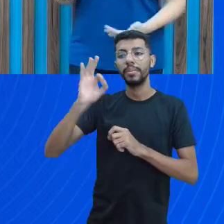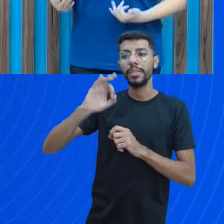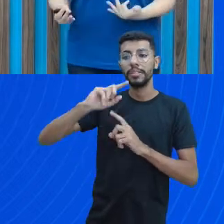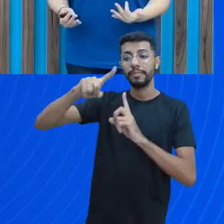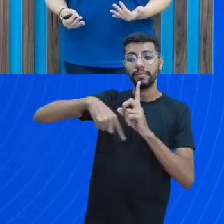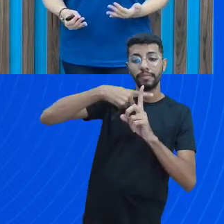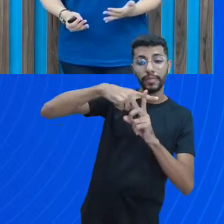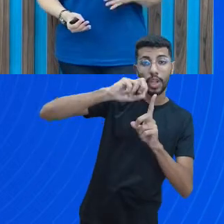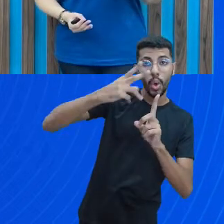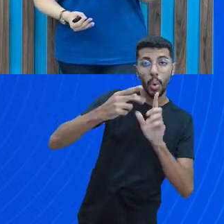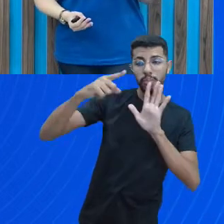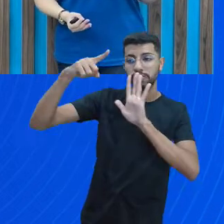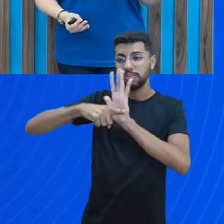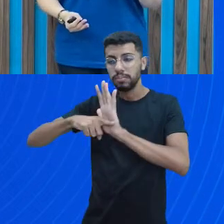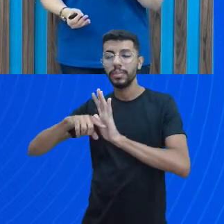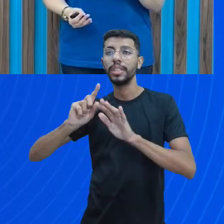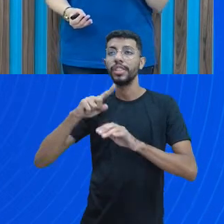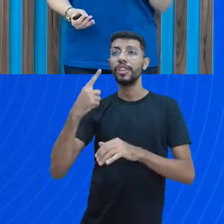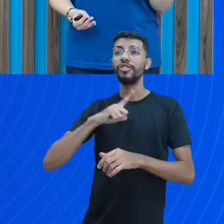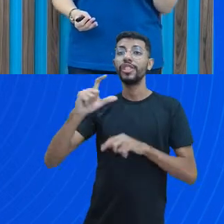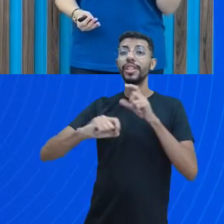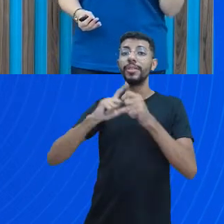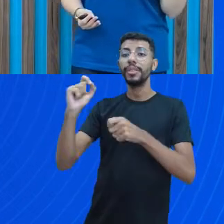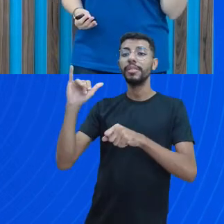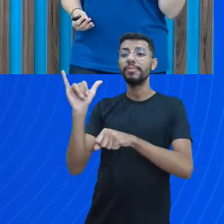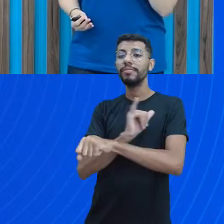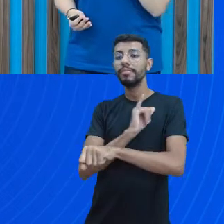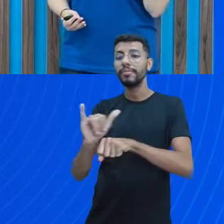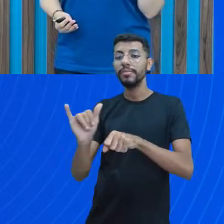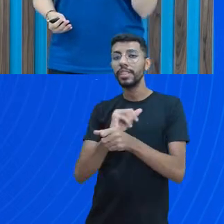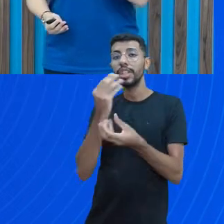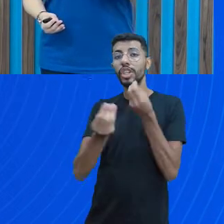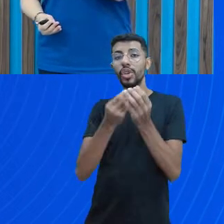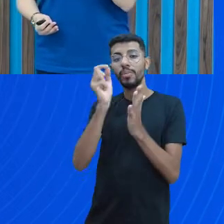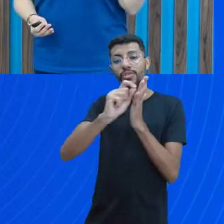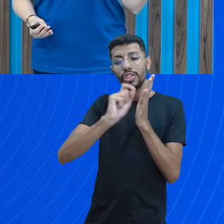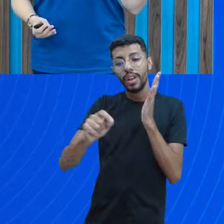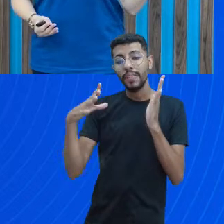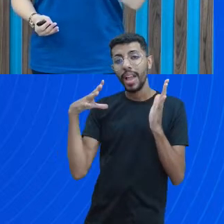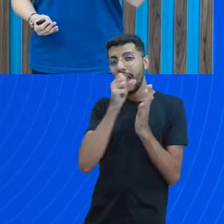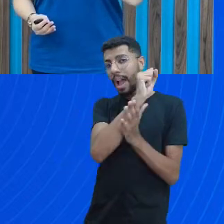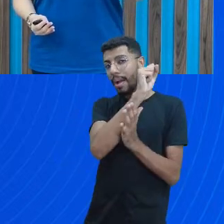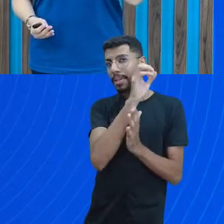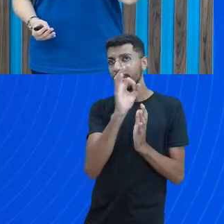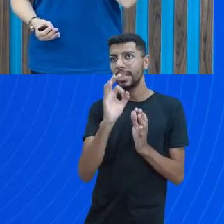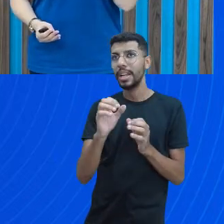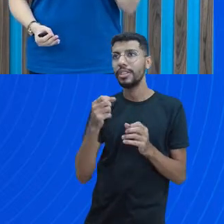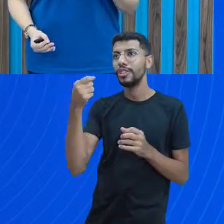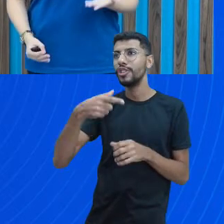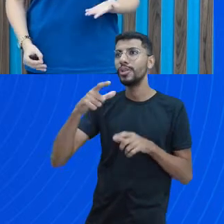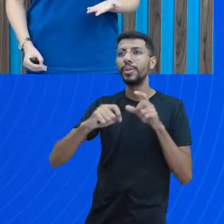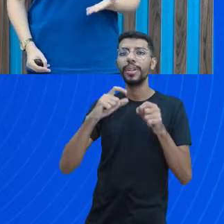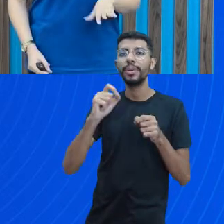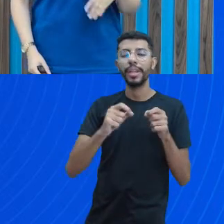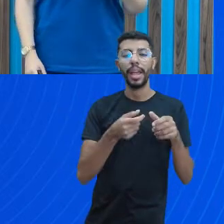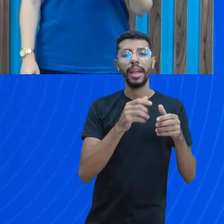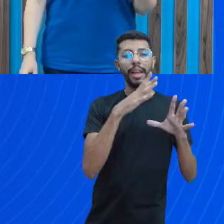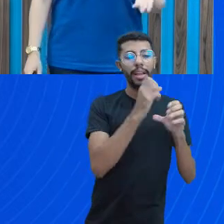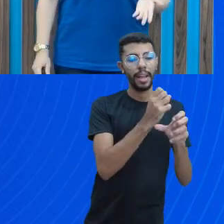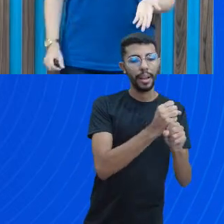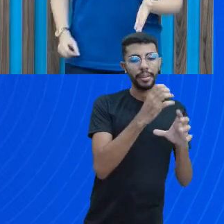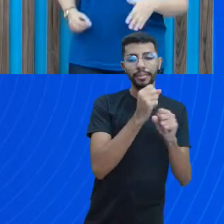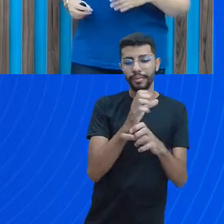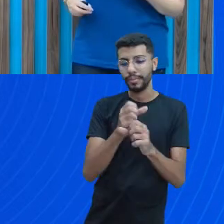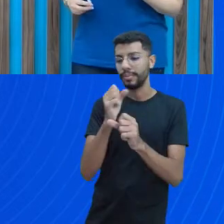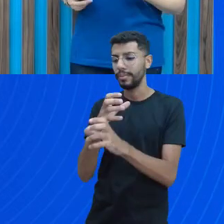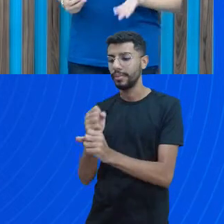ou subtraídos, a gente tem uma maneira de escrever isso rápido, né? Ao invés de calcular etapa por etapa. Claro que